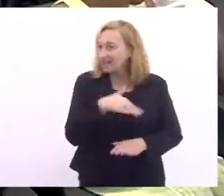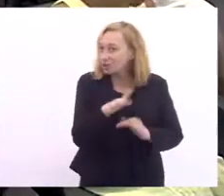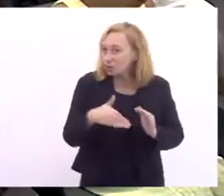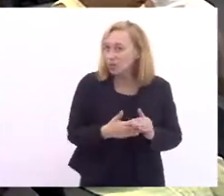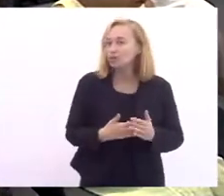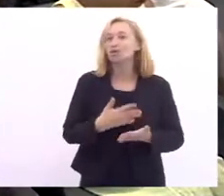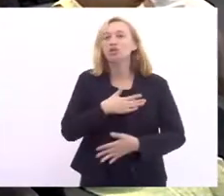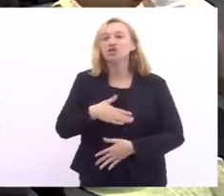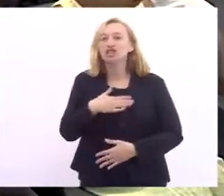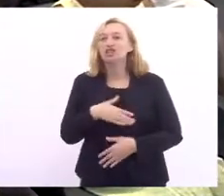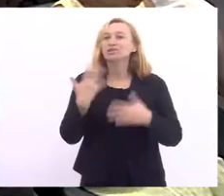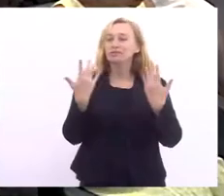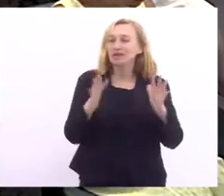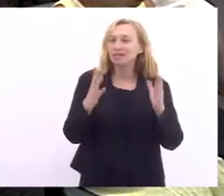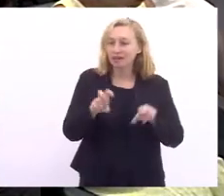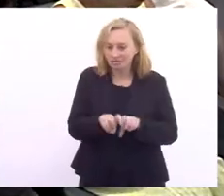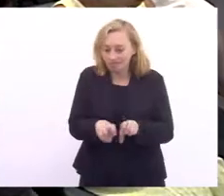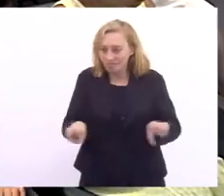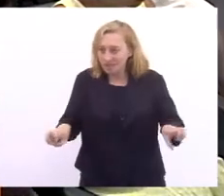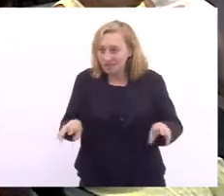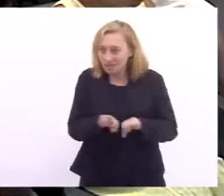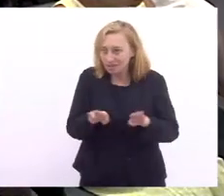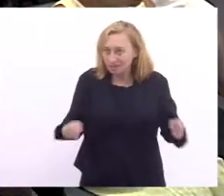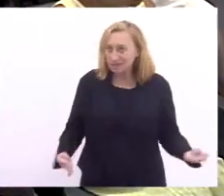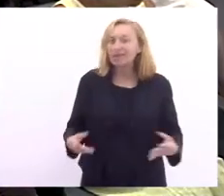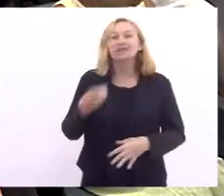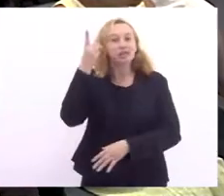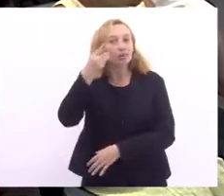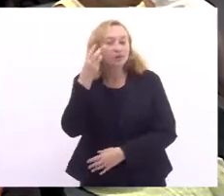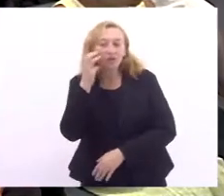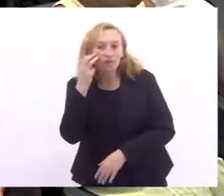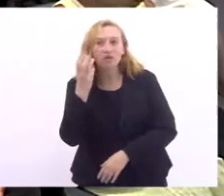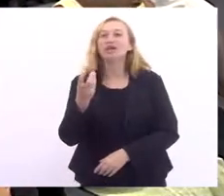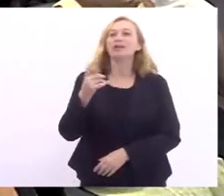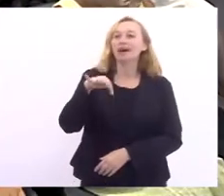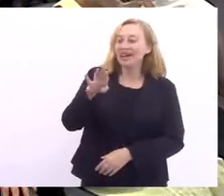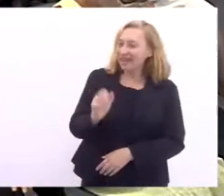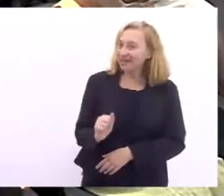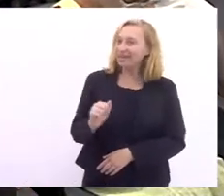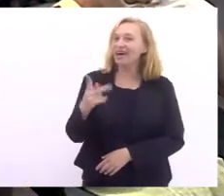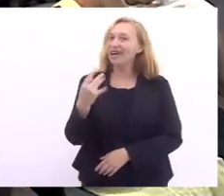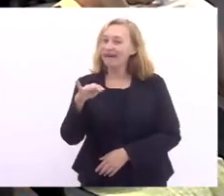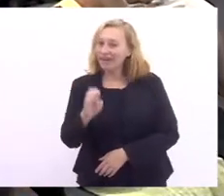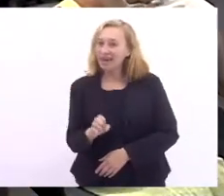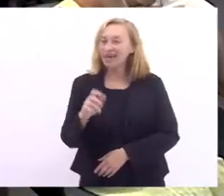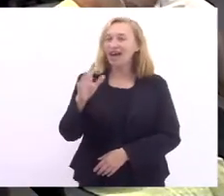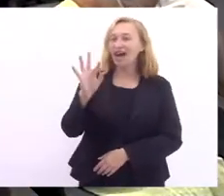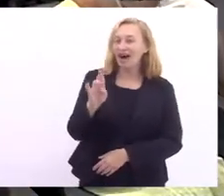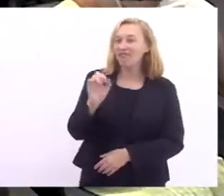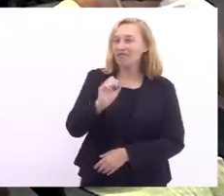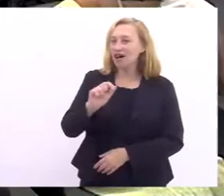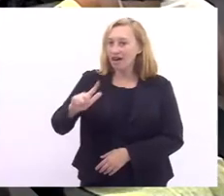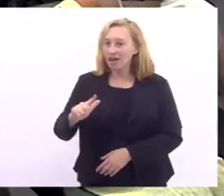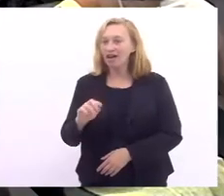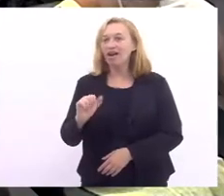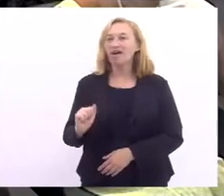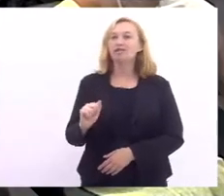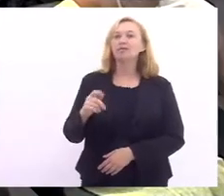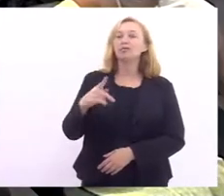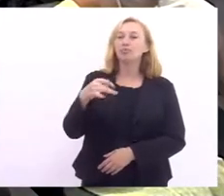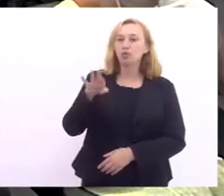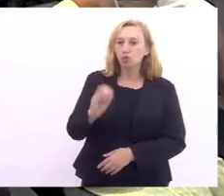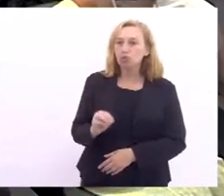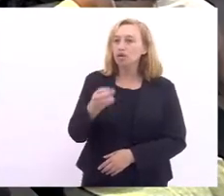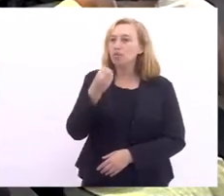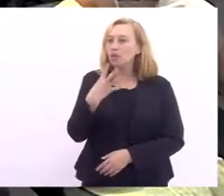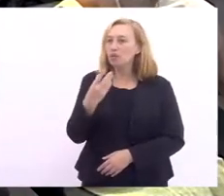todos gostaria de saudar que a mesa Deputado codec Mariana Henrique Rafaela Bruna um prazer tá aqui